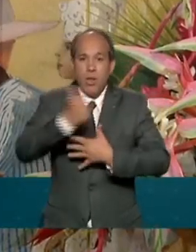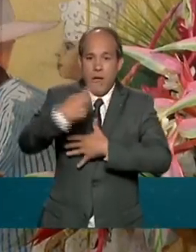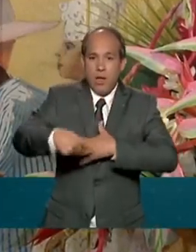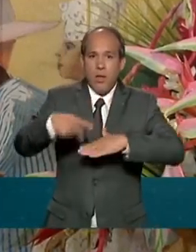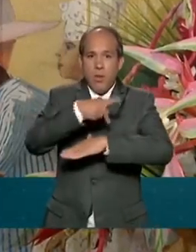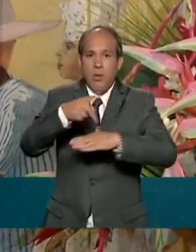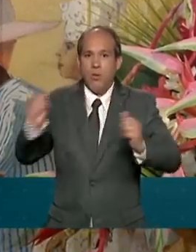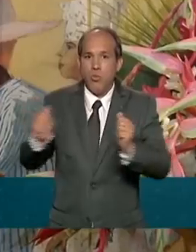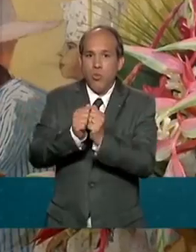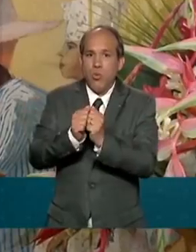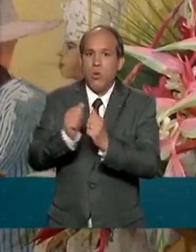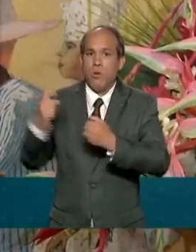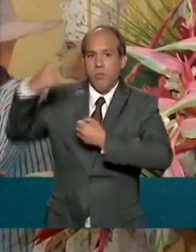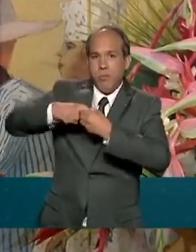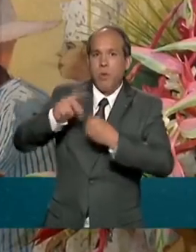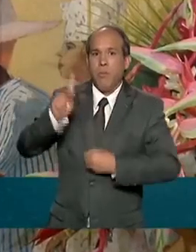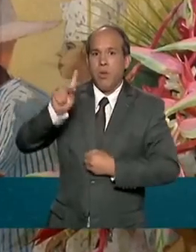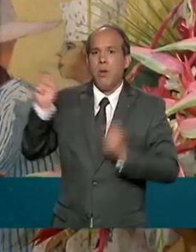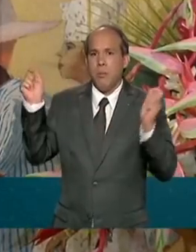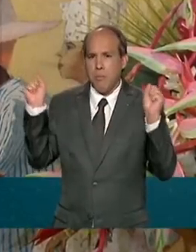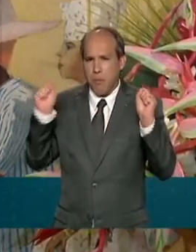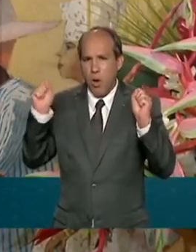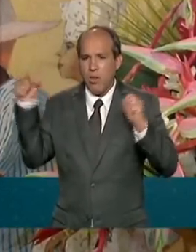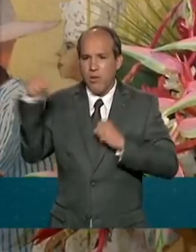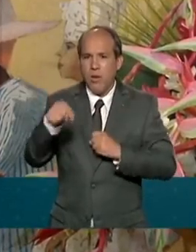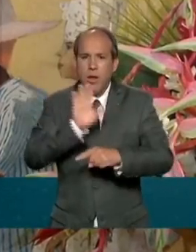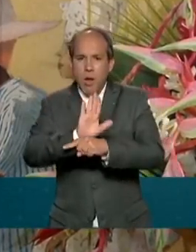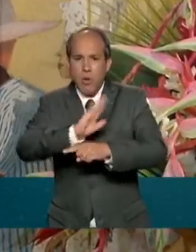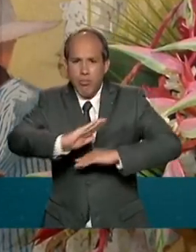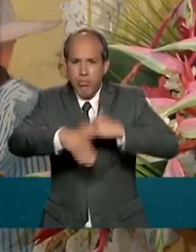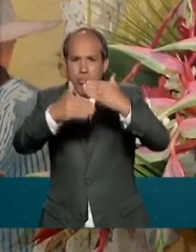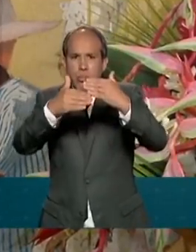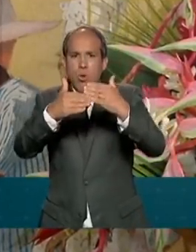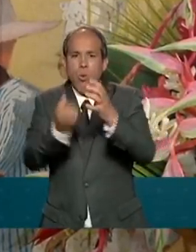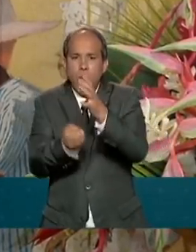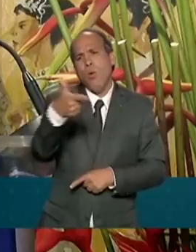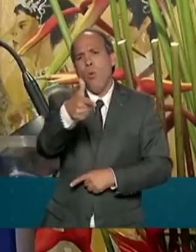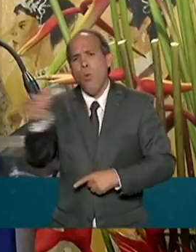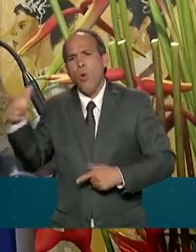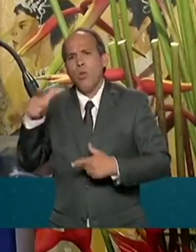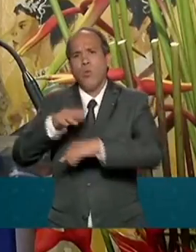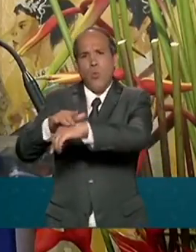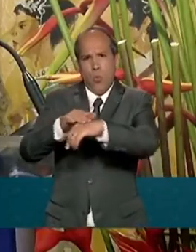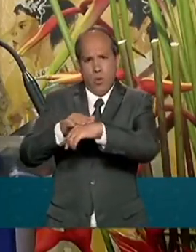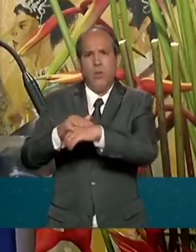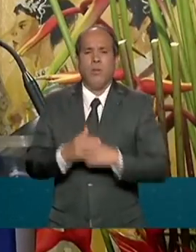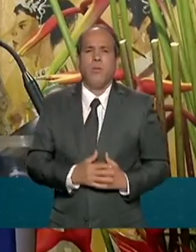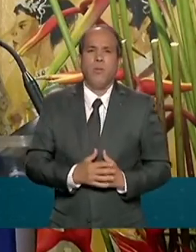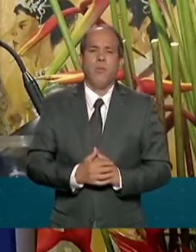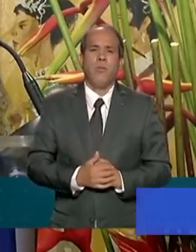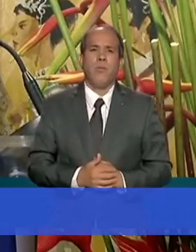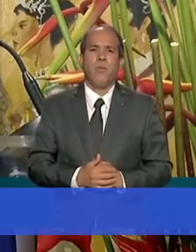através da Petrobras Vem aqui colaborar na prospecção de petróleo e gás a Record fez